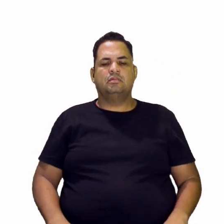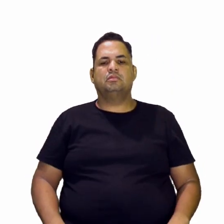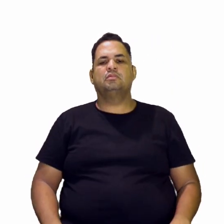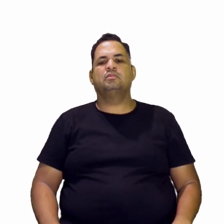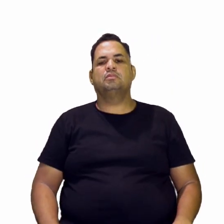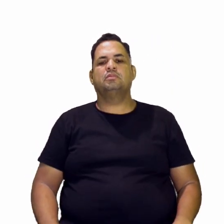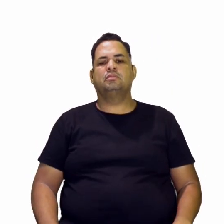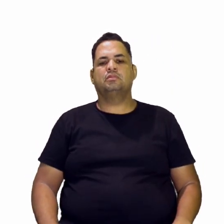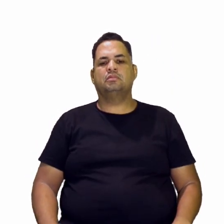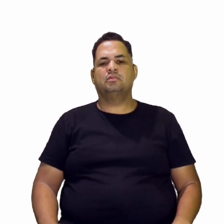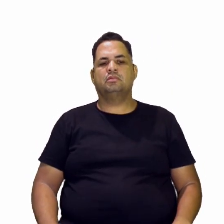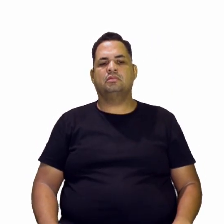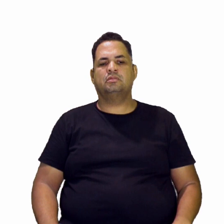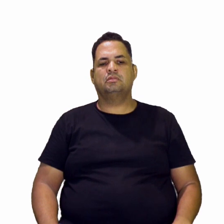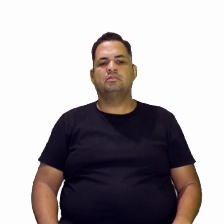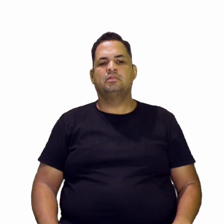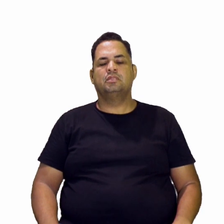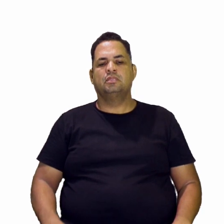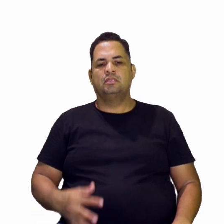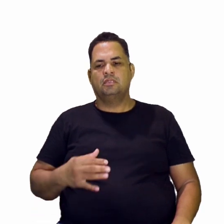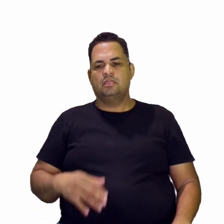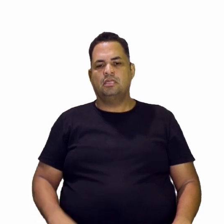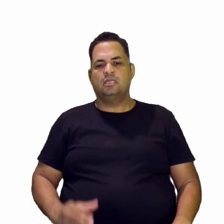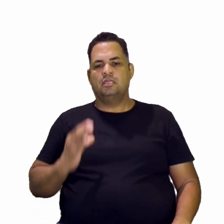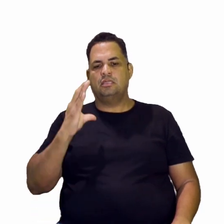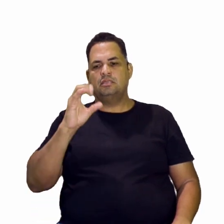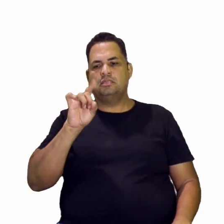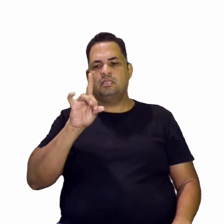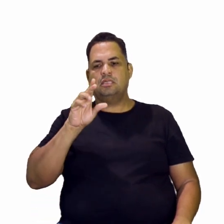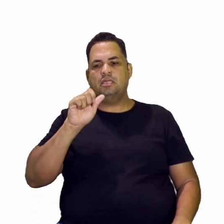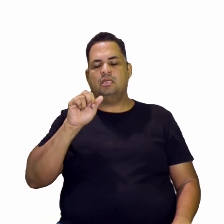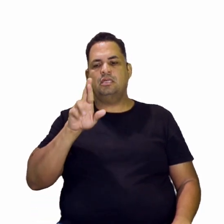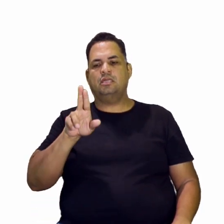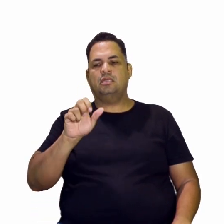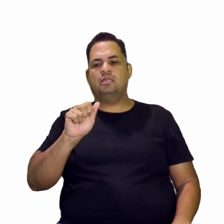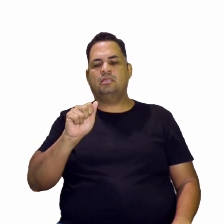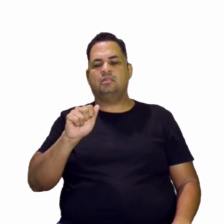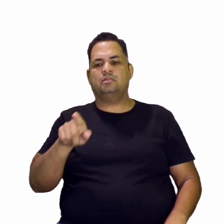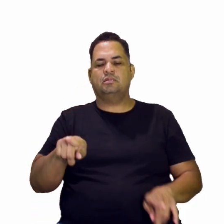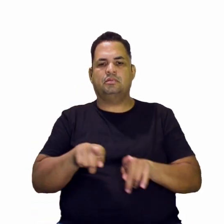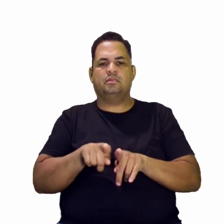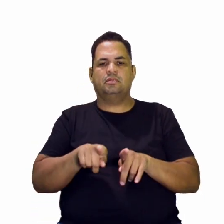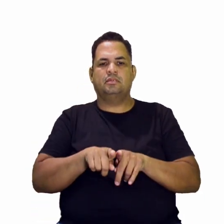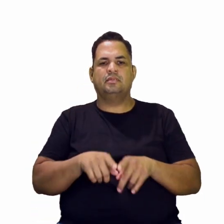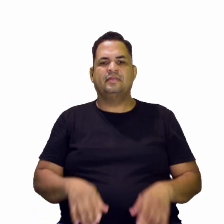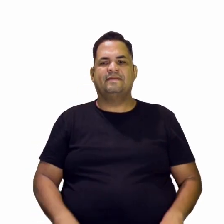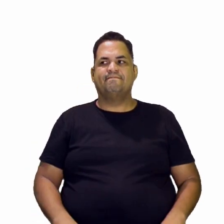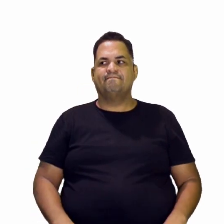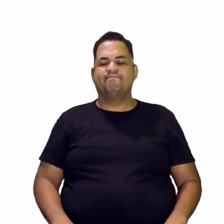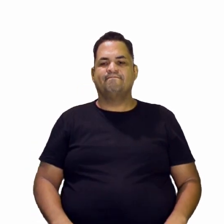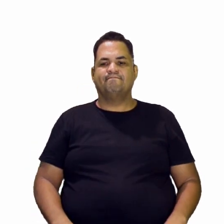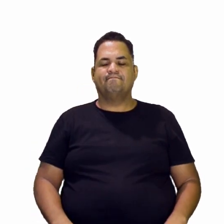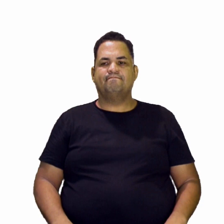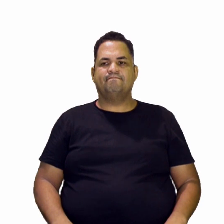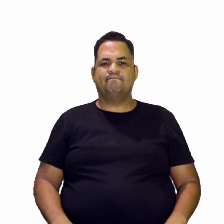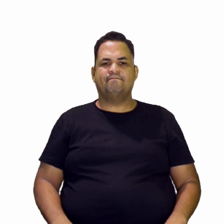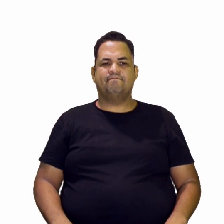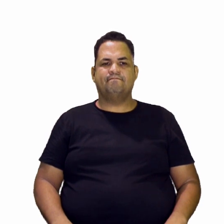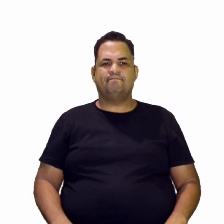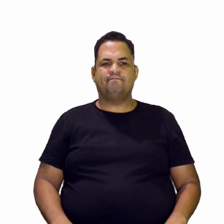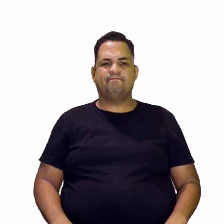fugindo a palavra aqui, a cigarra, né? É muito comum a gente ver também, tá? Esse exoesqueleto aí nos